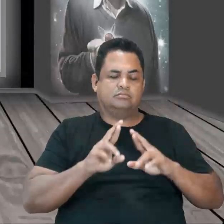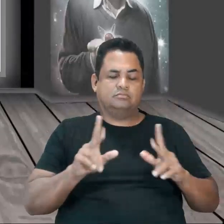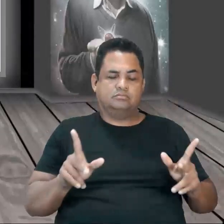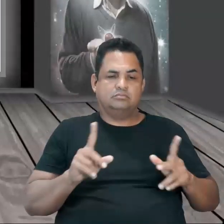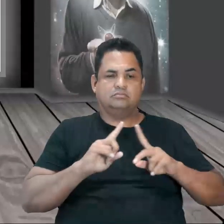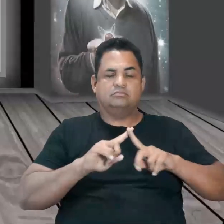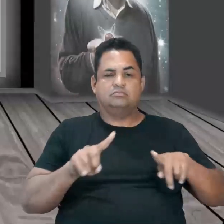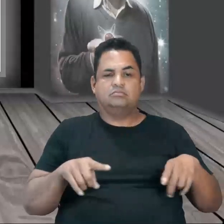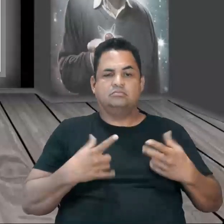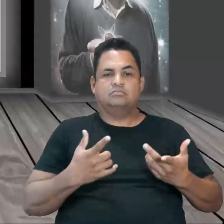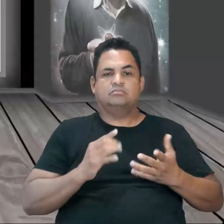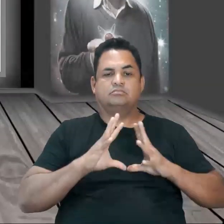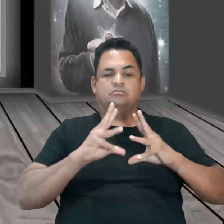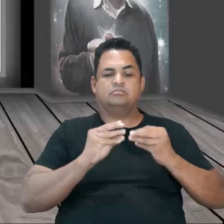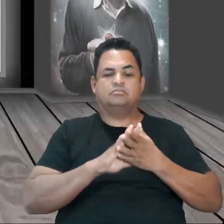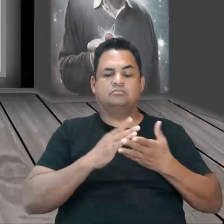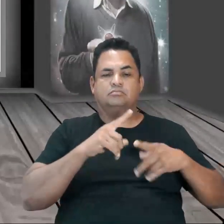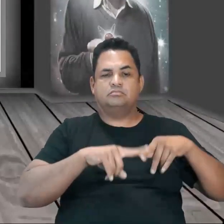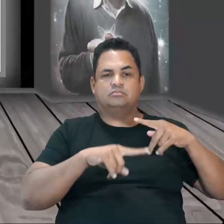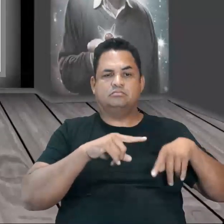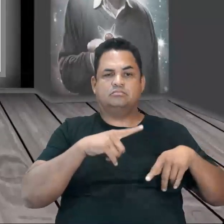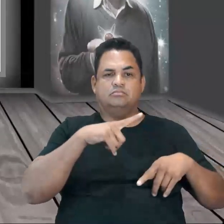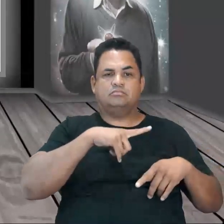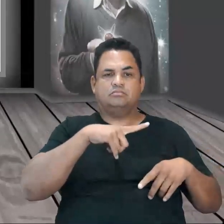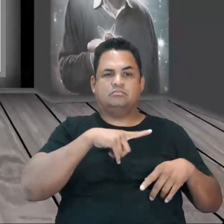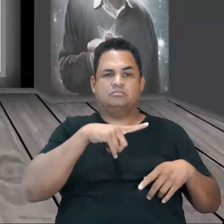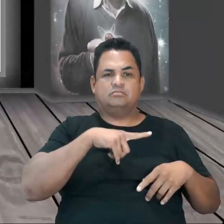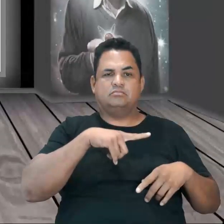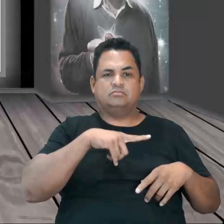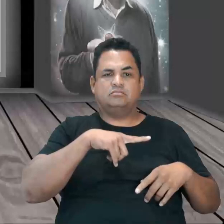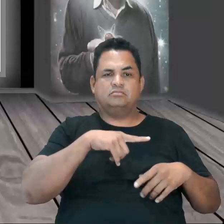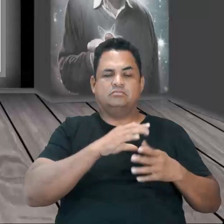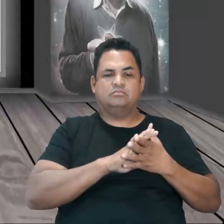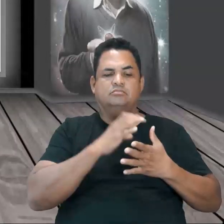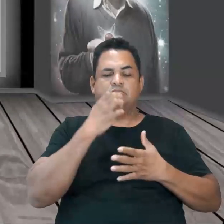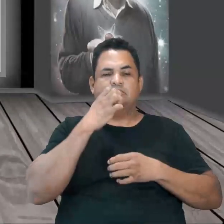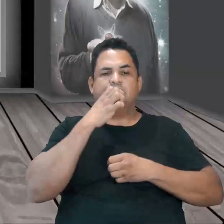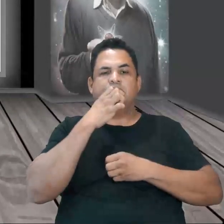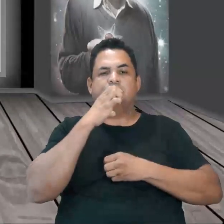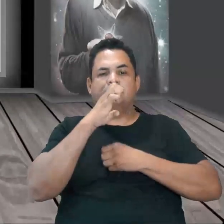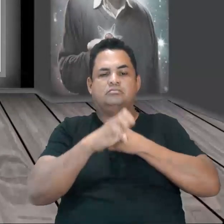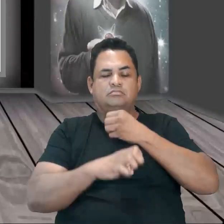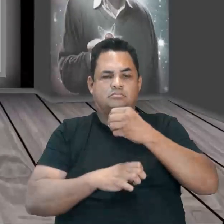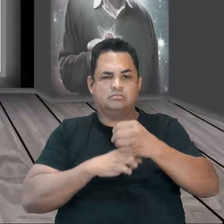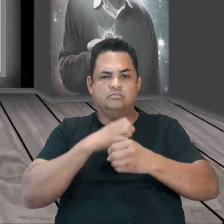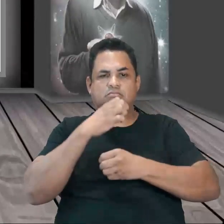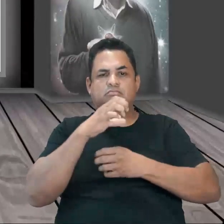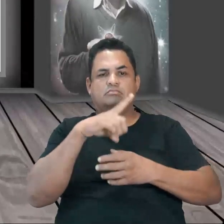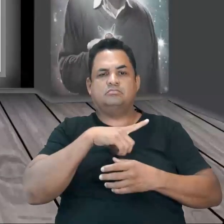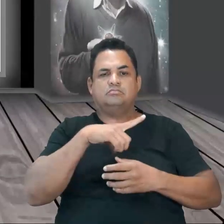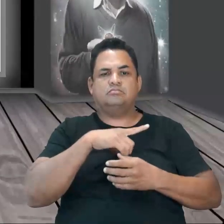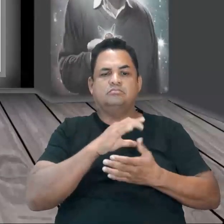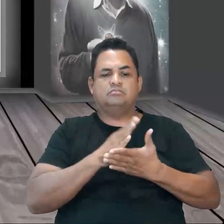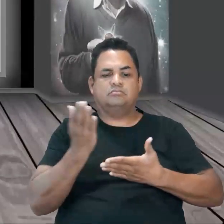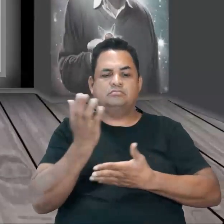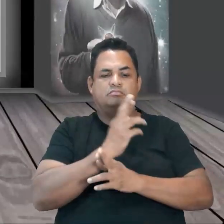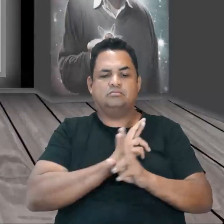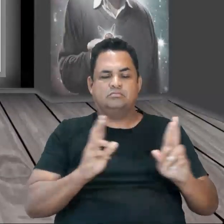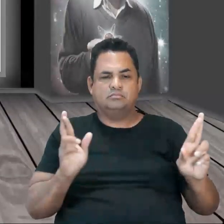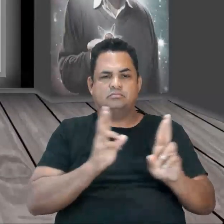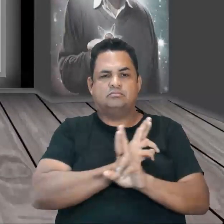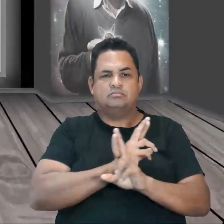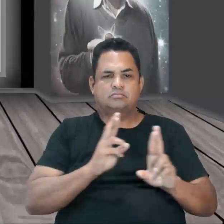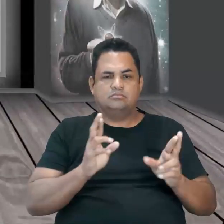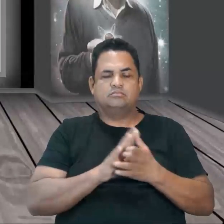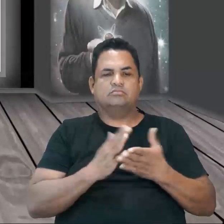Mas todo corpo, ele tem elétrons. Todo corpo, ele vai ter essa interação. Aí você